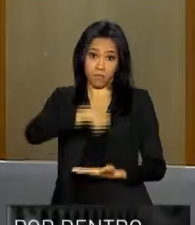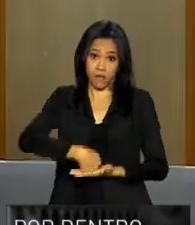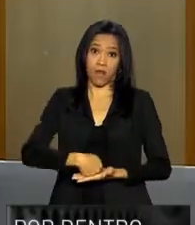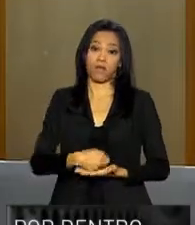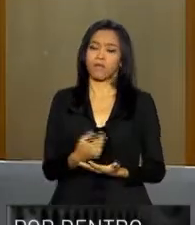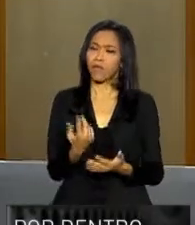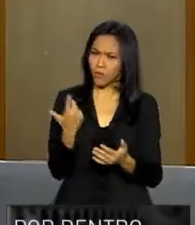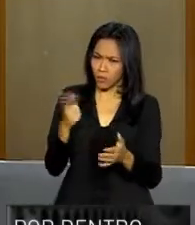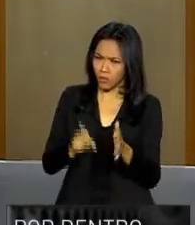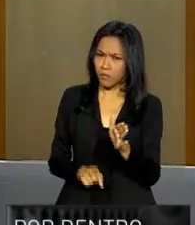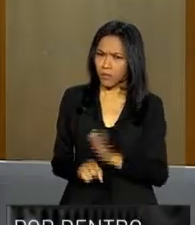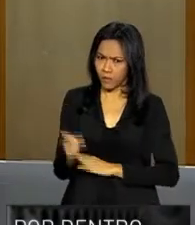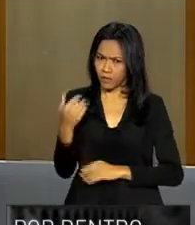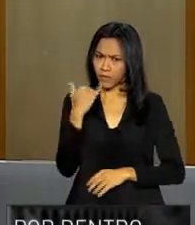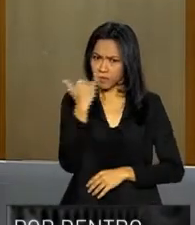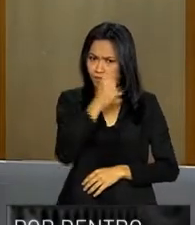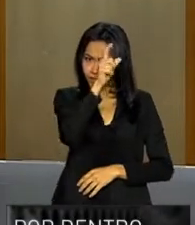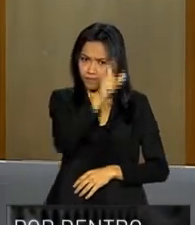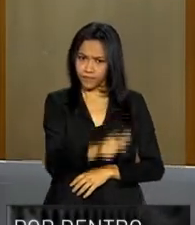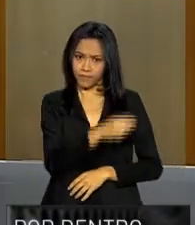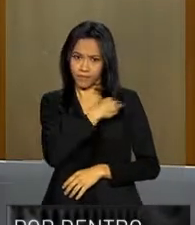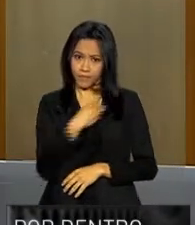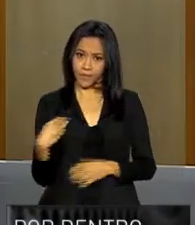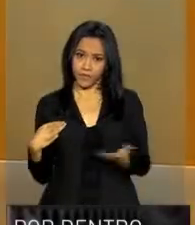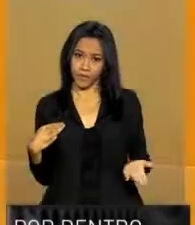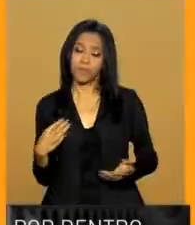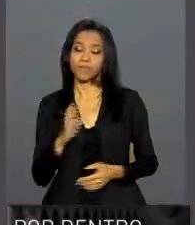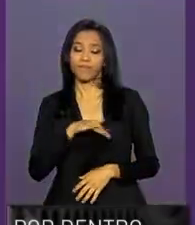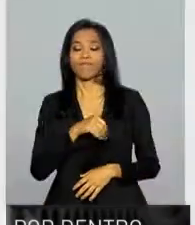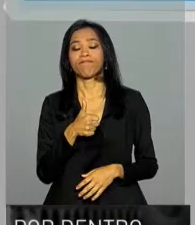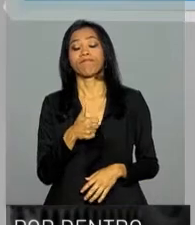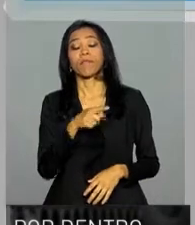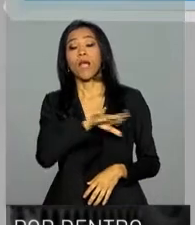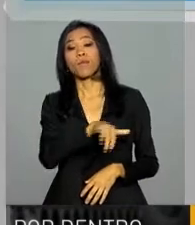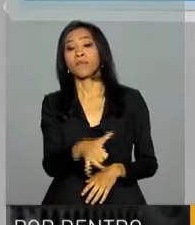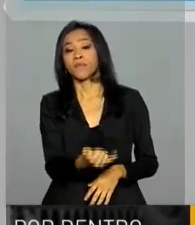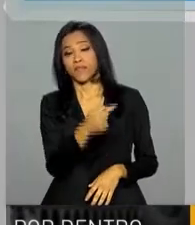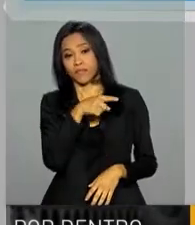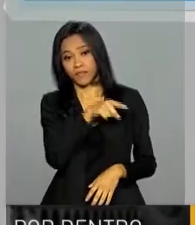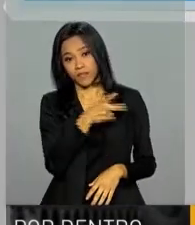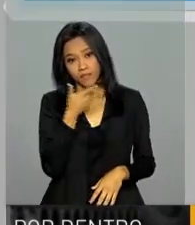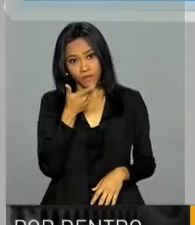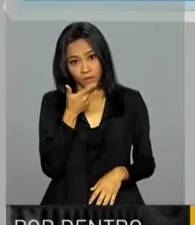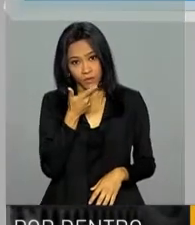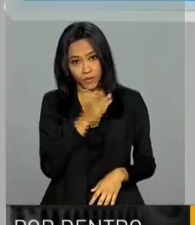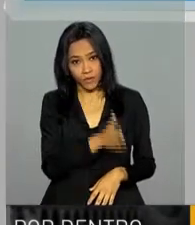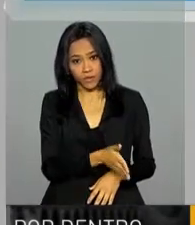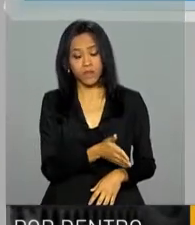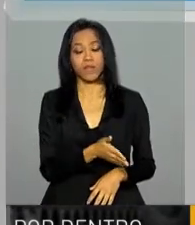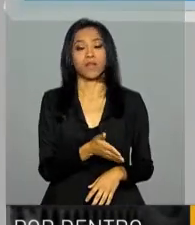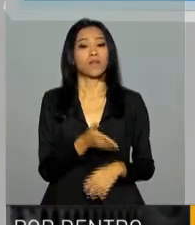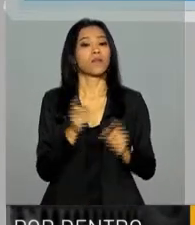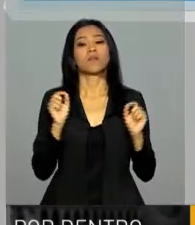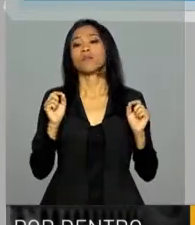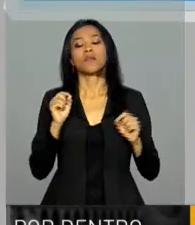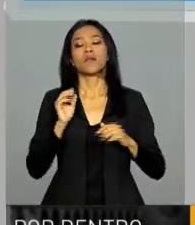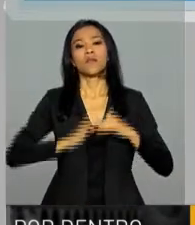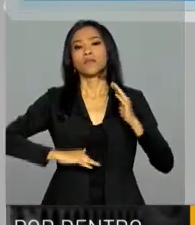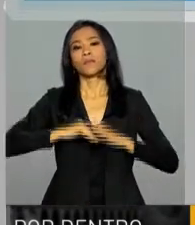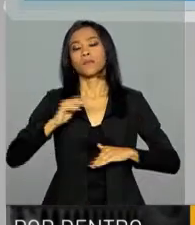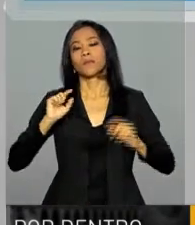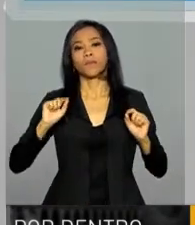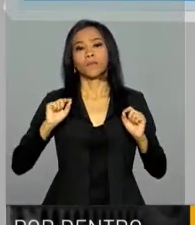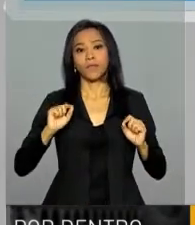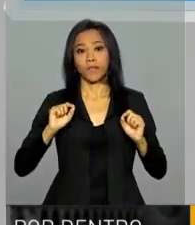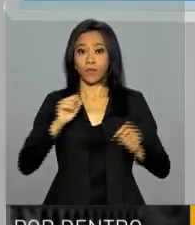alguma pergunta para o nosso convidado pelo pt foi carro e aproveitando que o show acaba de nos afirmar ministro em relação à nossa